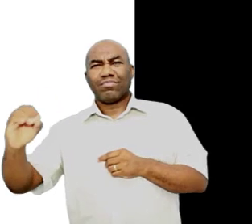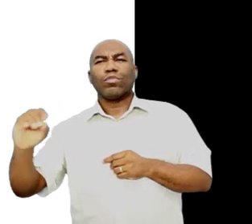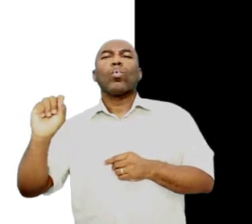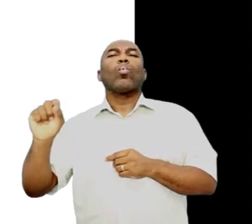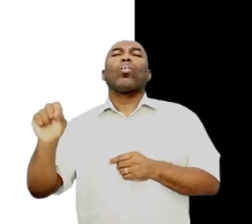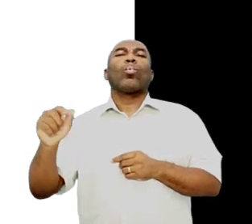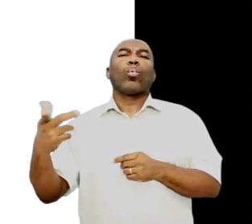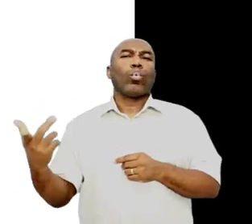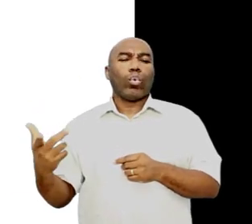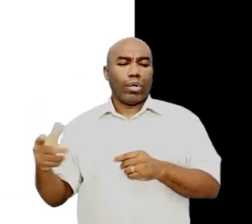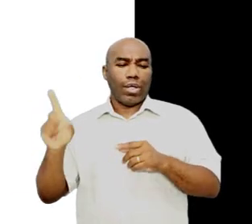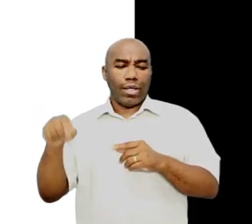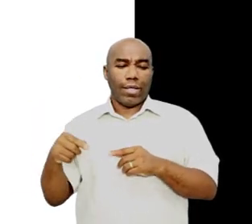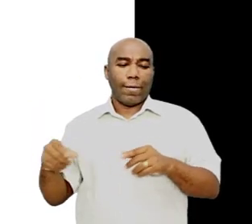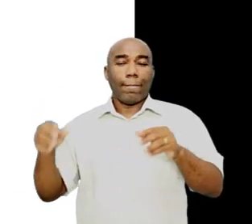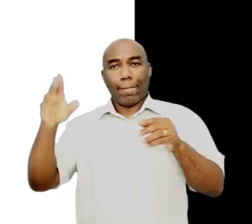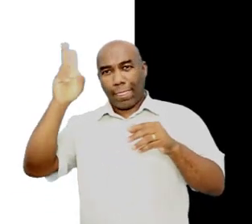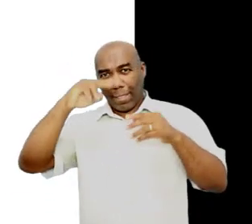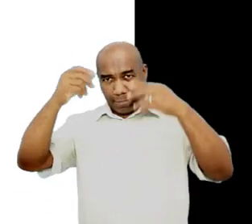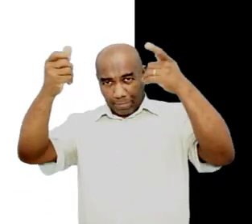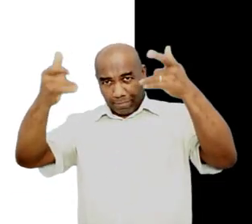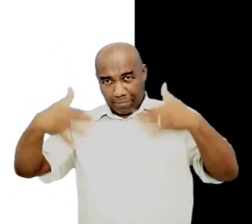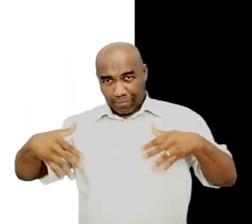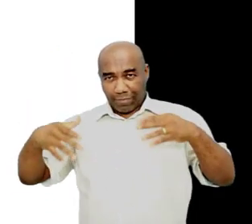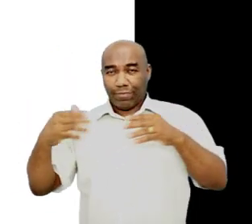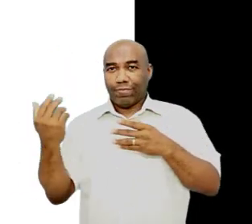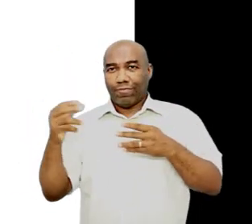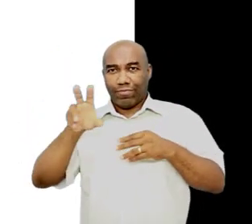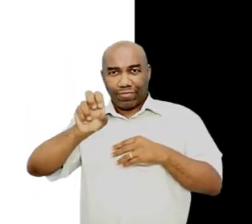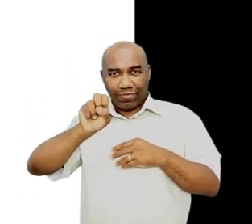Capsídeo, ele é uma proteína